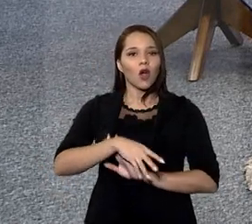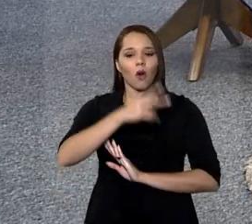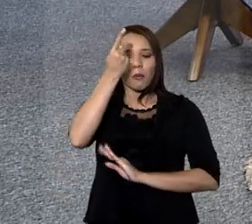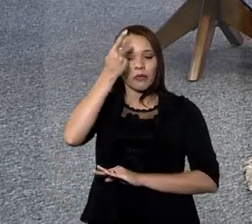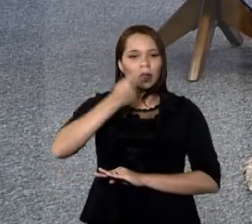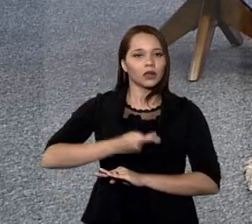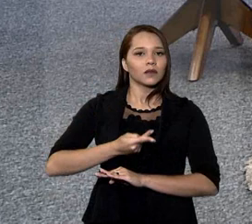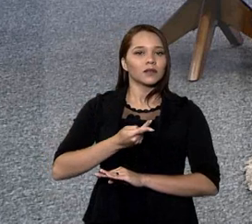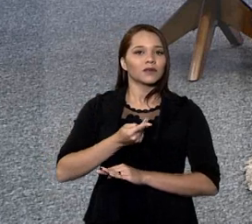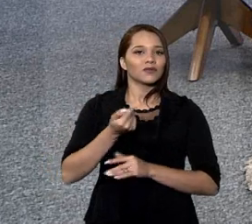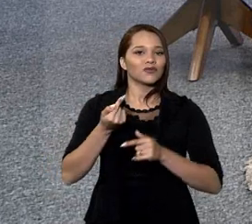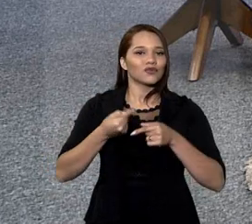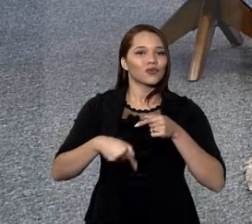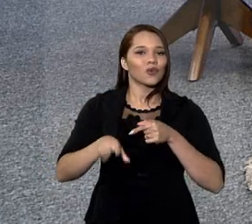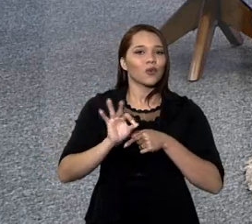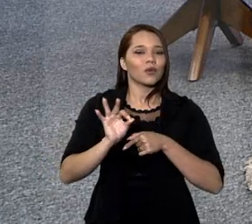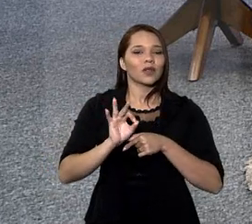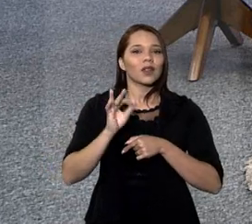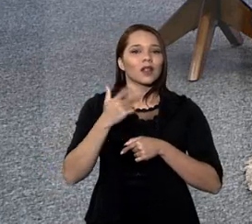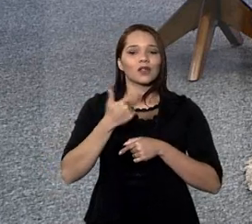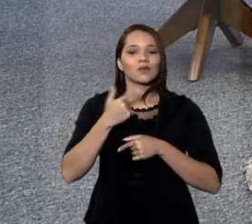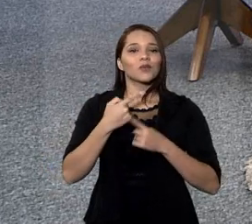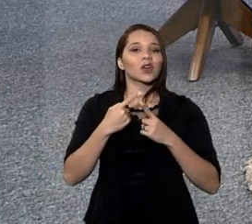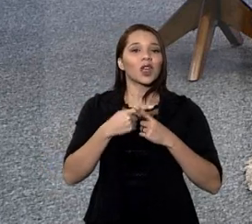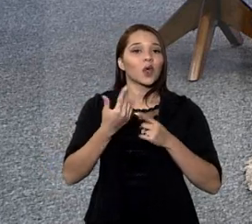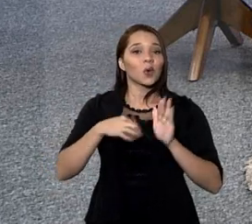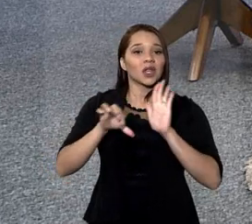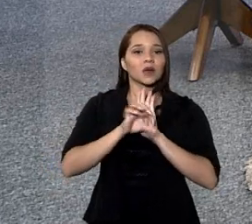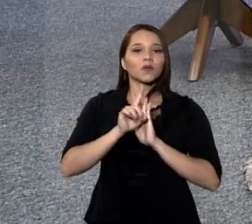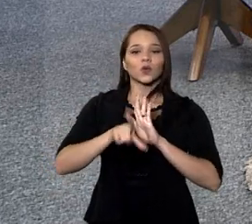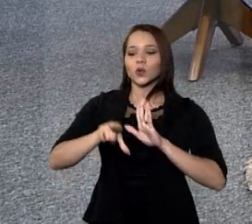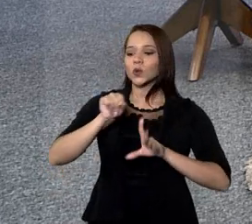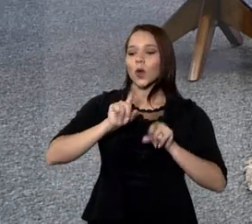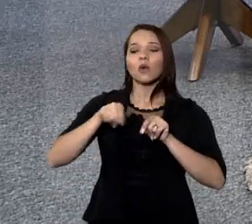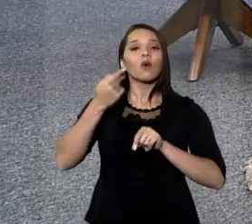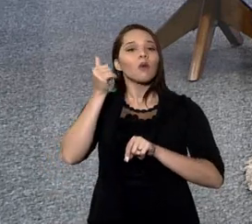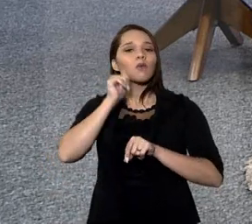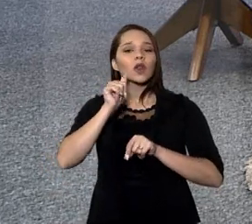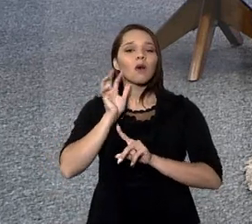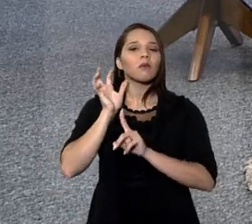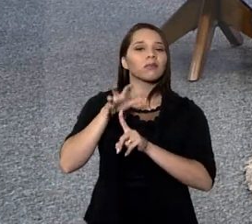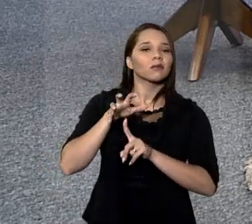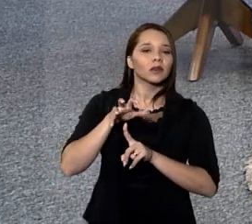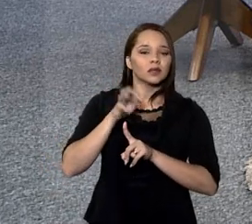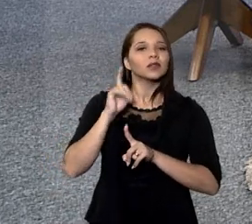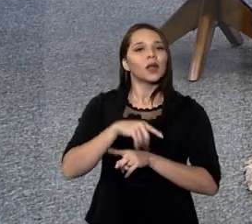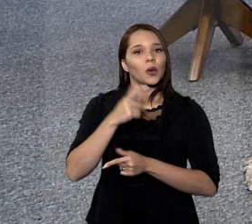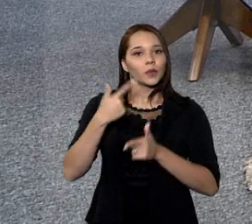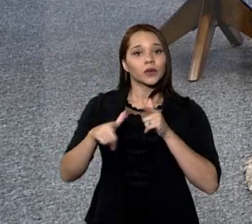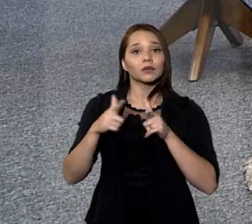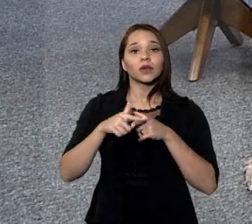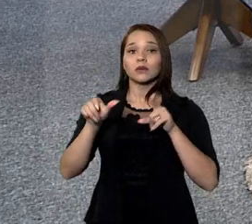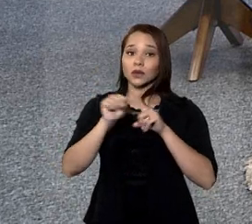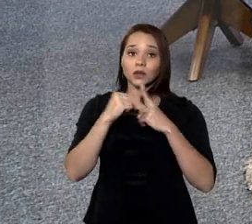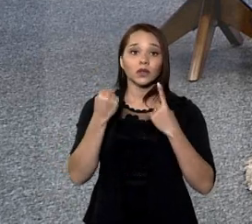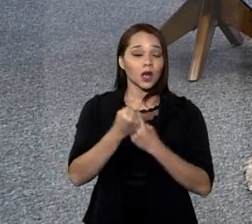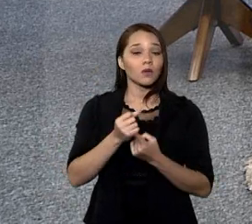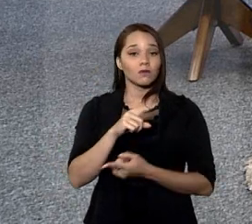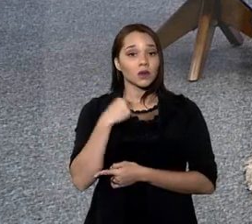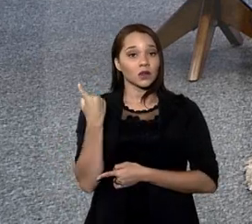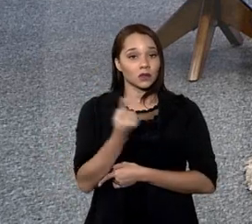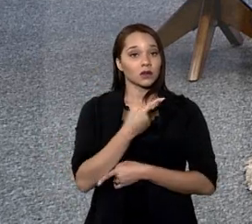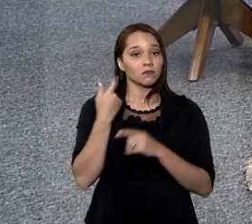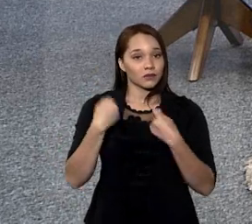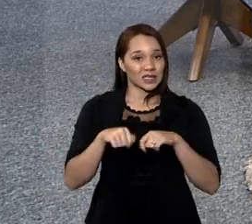impessoalidade por que atinge um número escolhe a mulher que vai ser qual mulher que vai estar atingindo então é um problema social